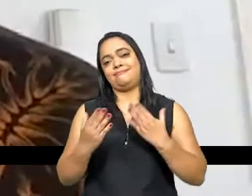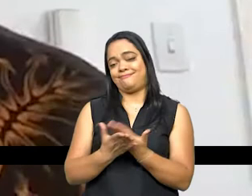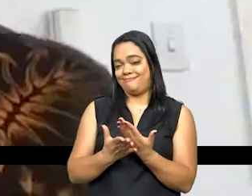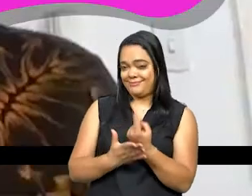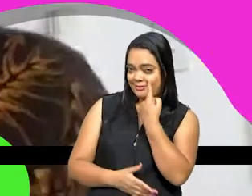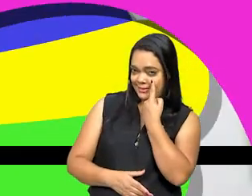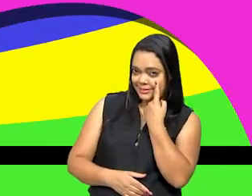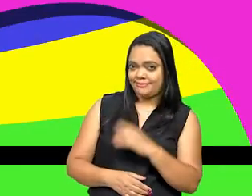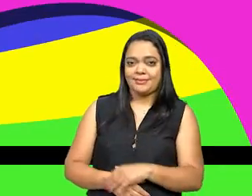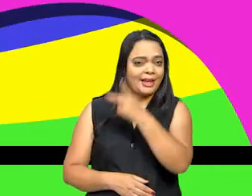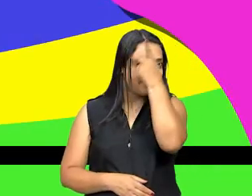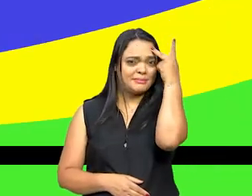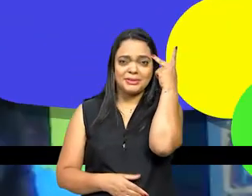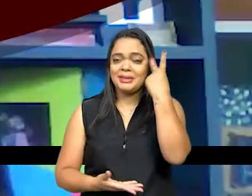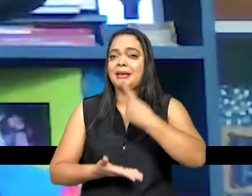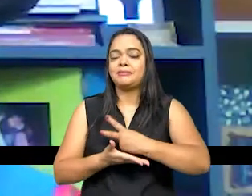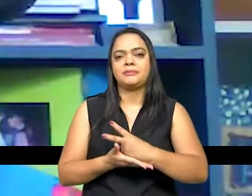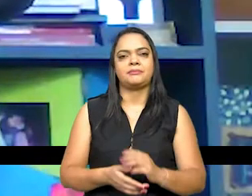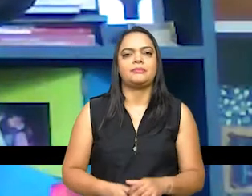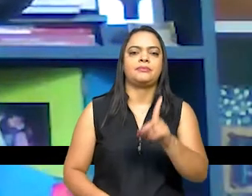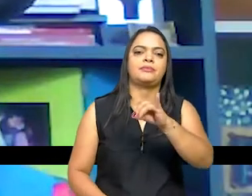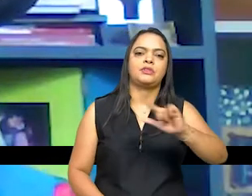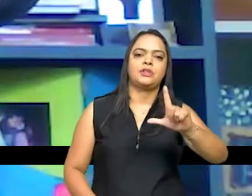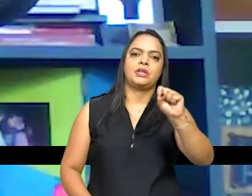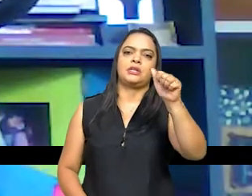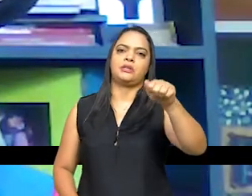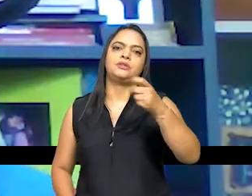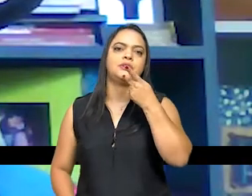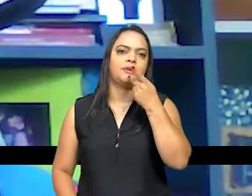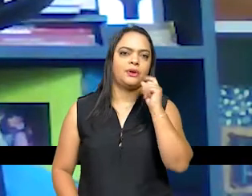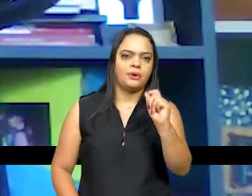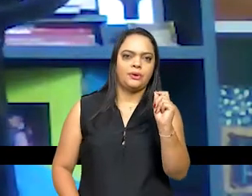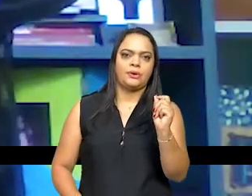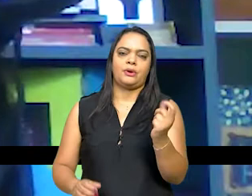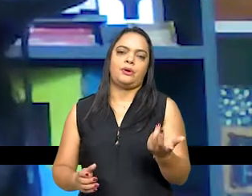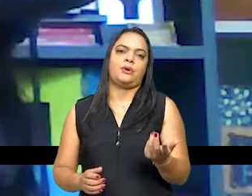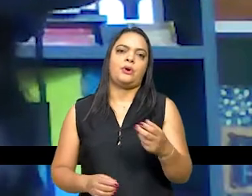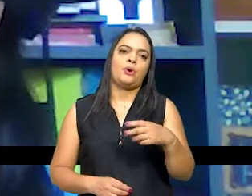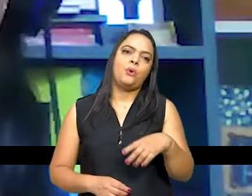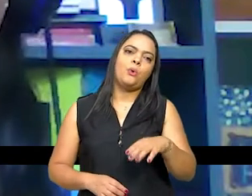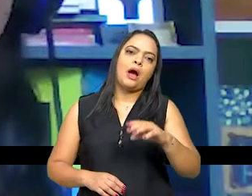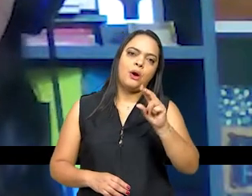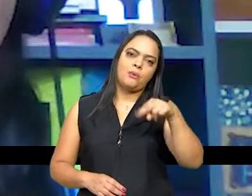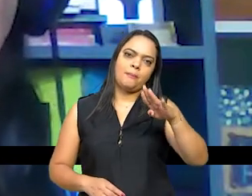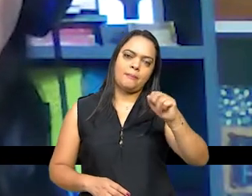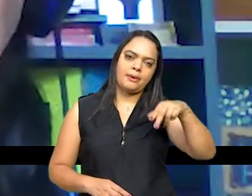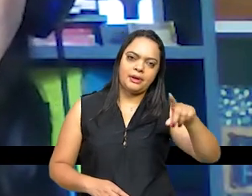As pessoas são as mesmas. A Dilza colocou, né? A Umbanda incorpora a doutrina kardecista e católica.